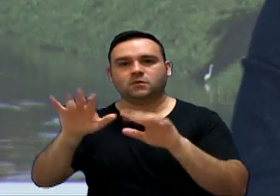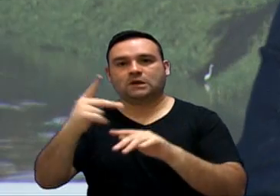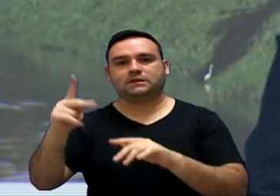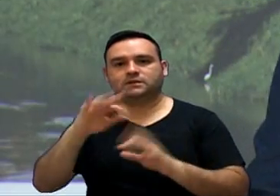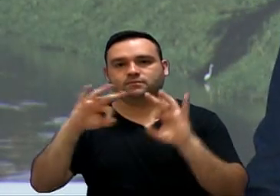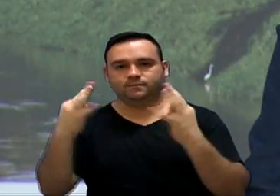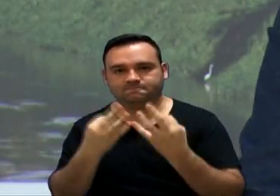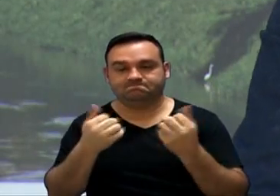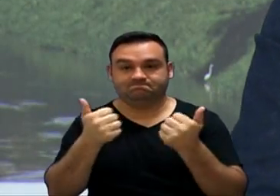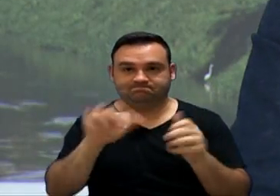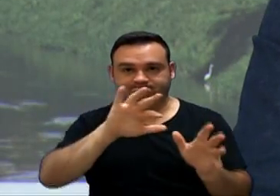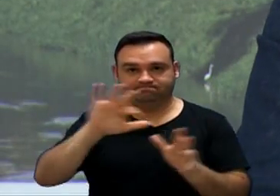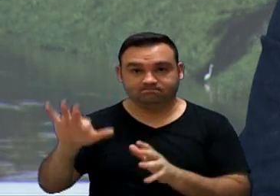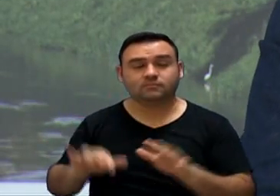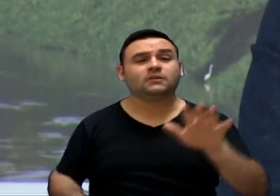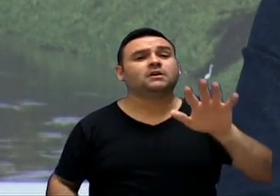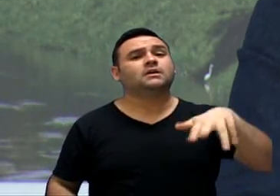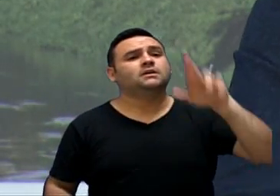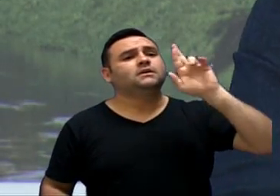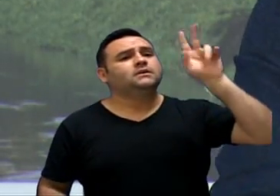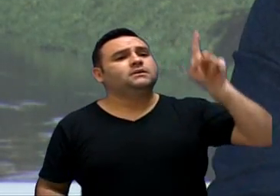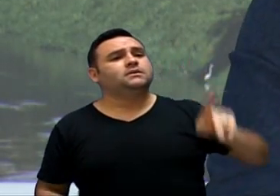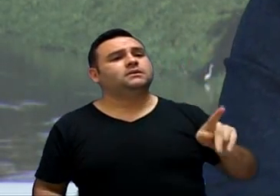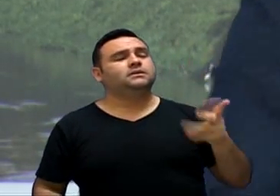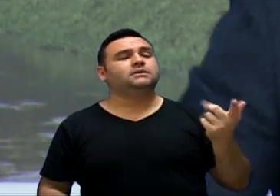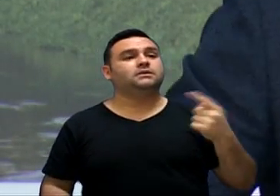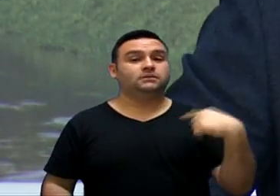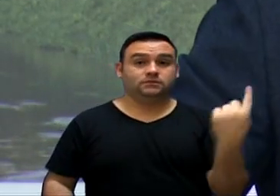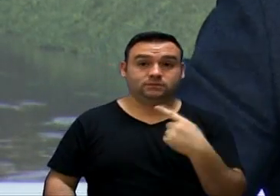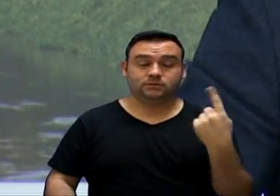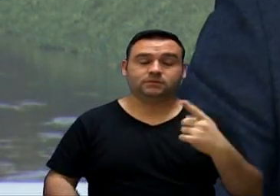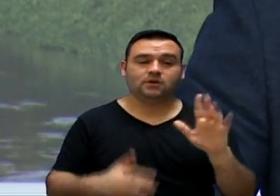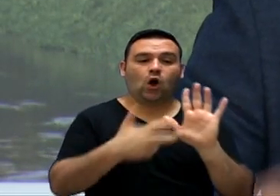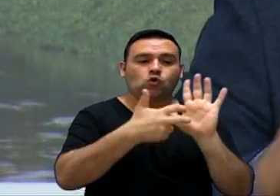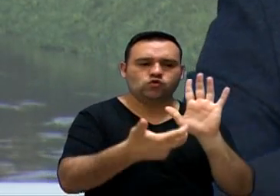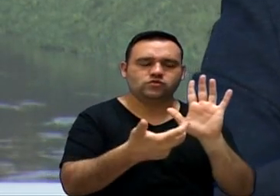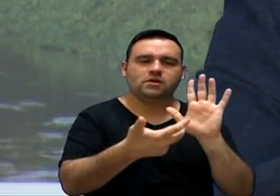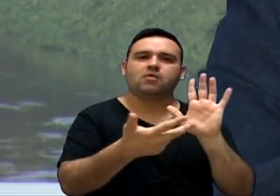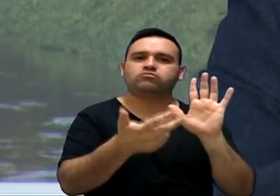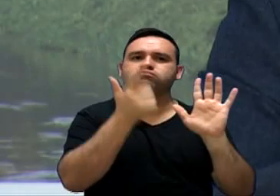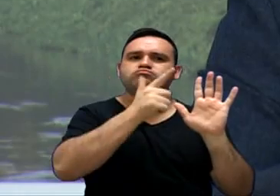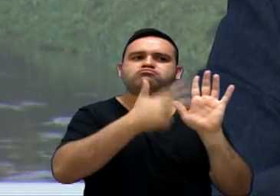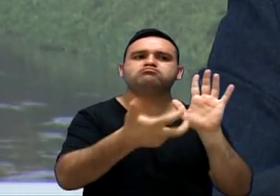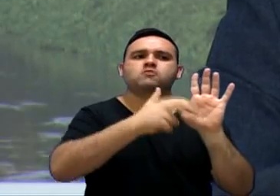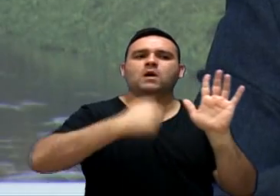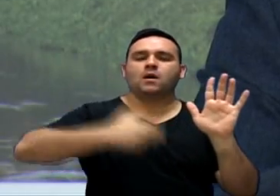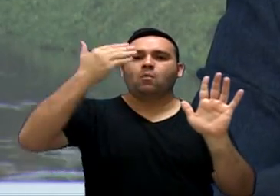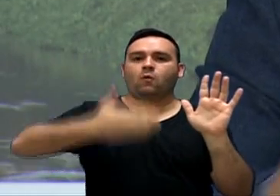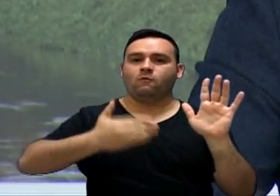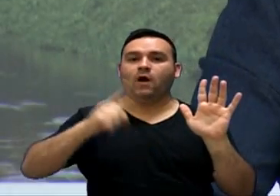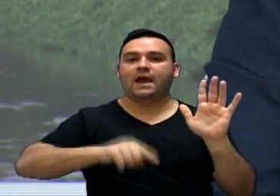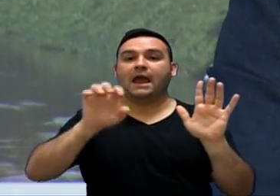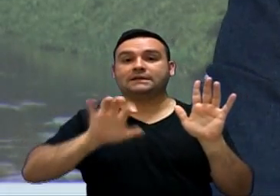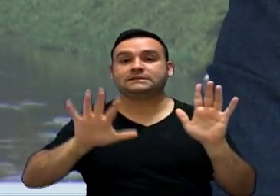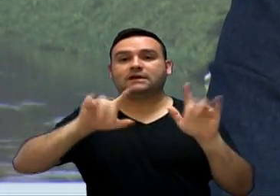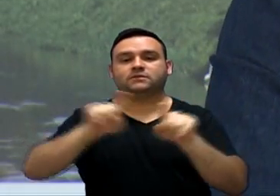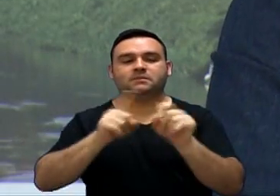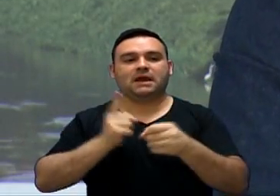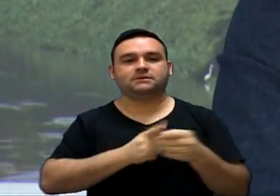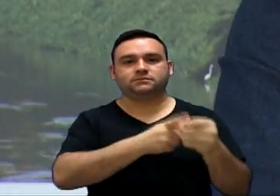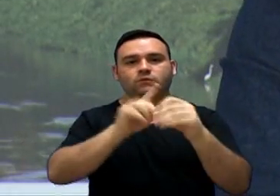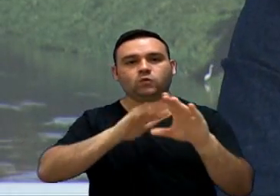do vereador França. Senhor presidente, nós quebramos a inconstitucionalidade, consegui provar aqui que a competência é de estados e